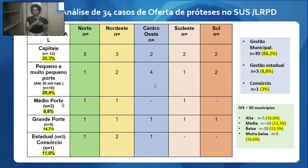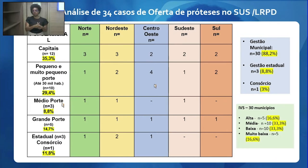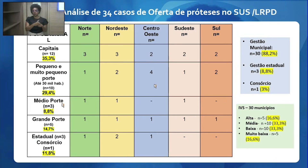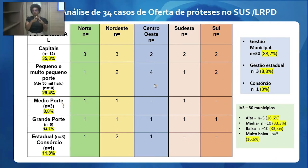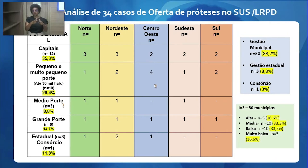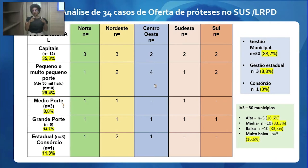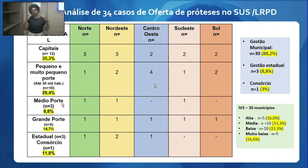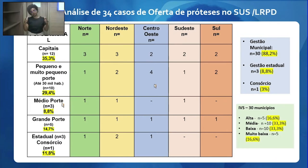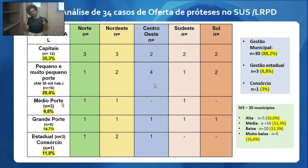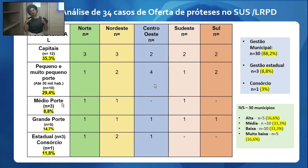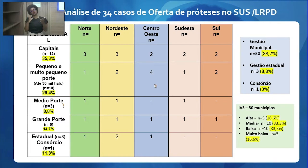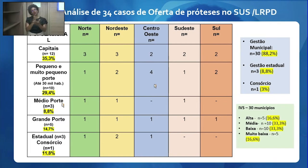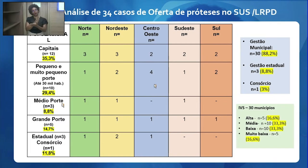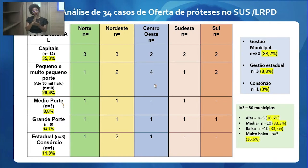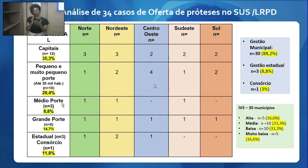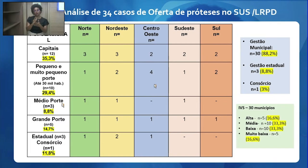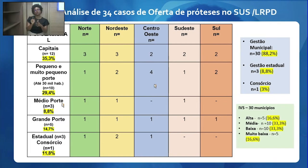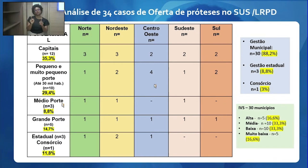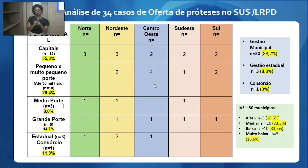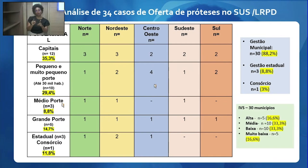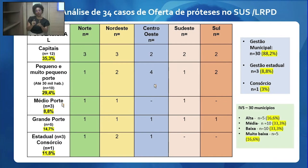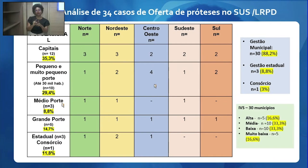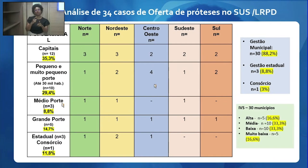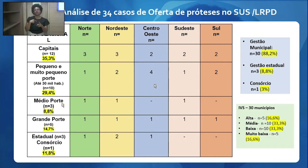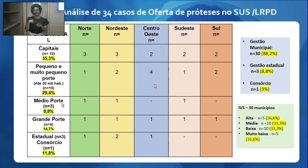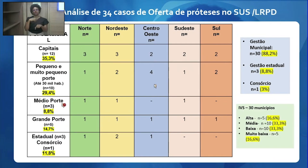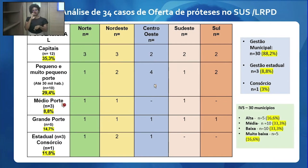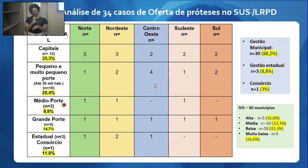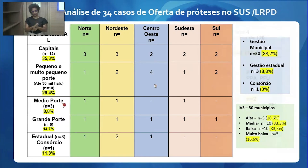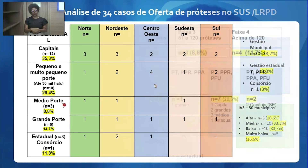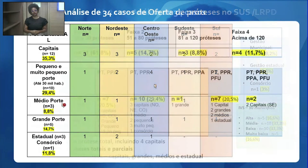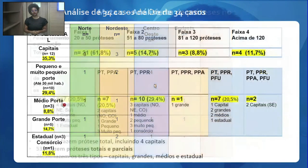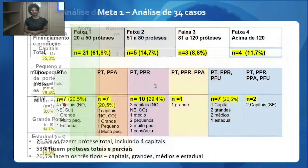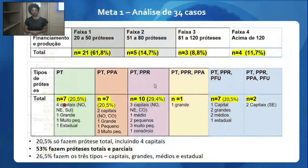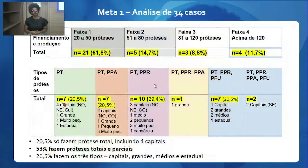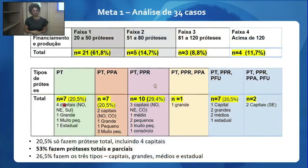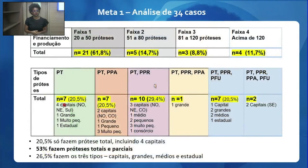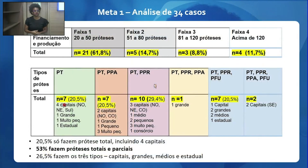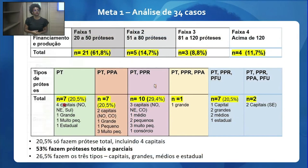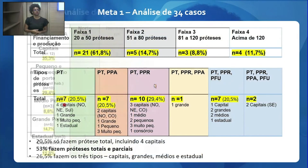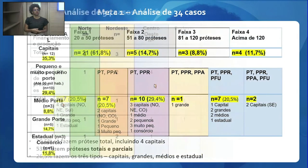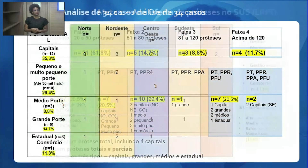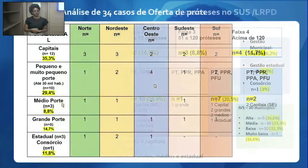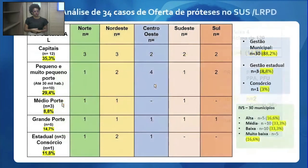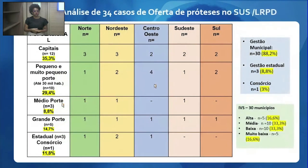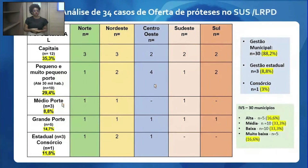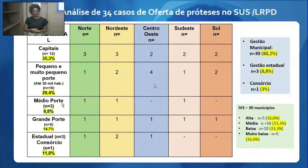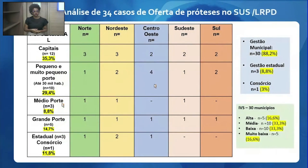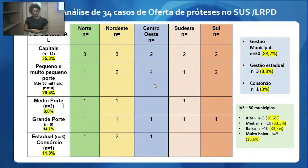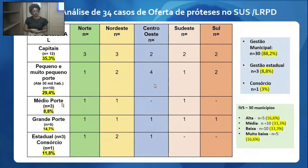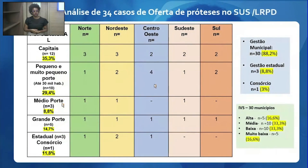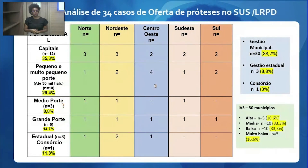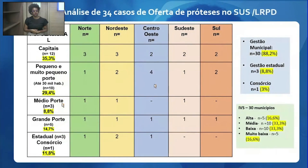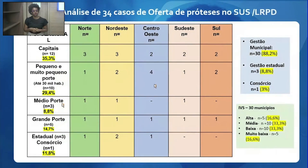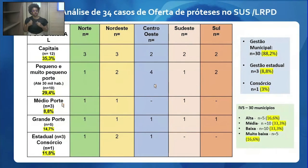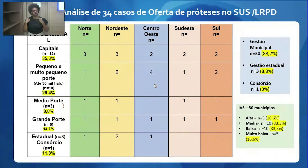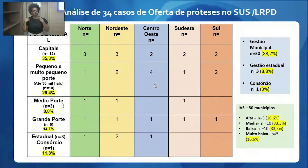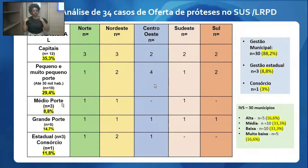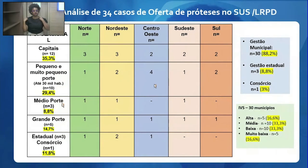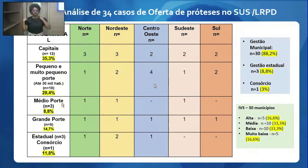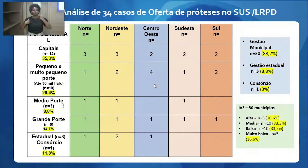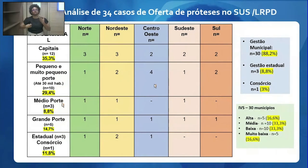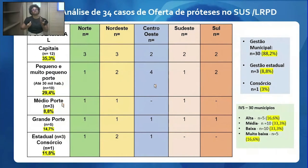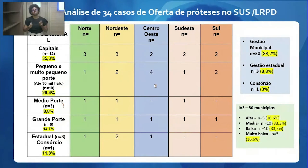e, em alguns casos, como eu falei para vocês, estadual. Em relação à questão